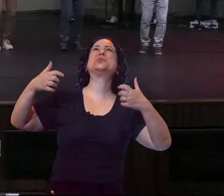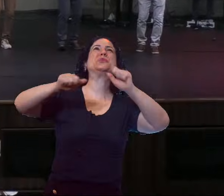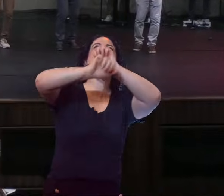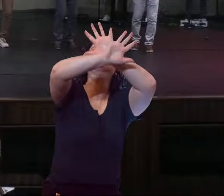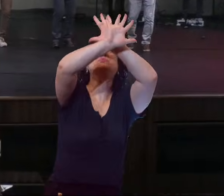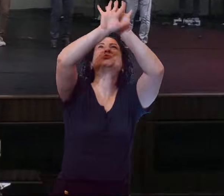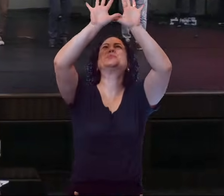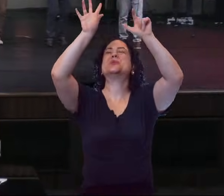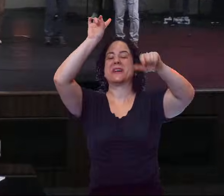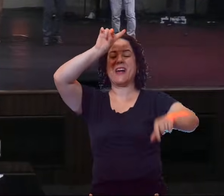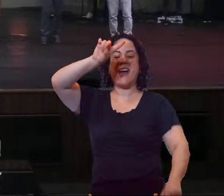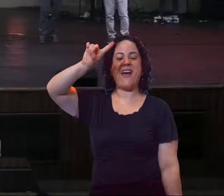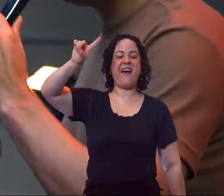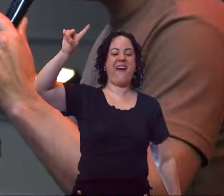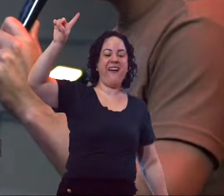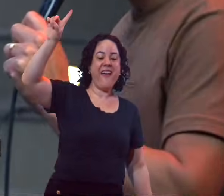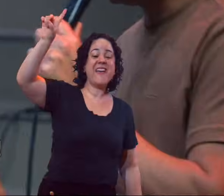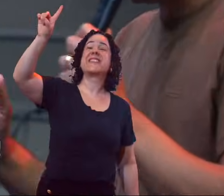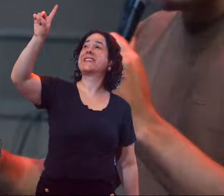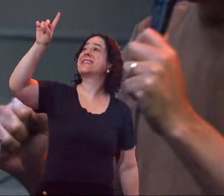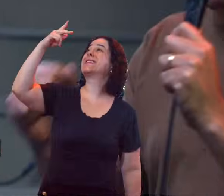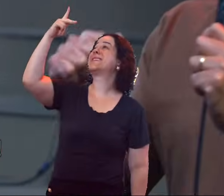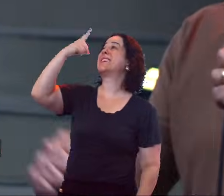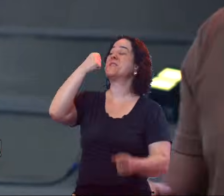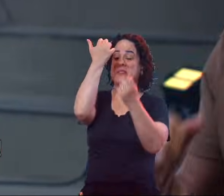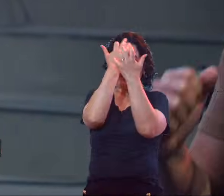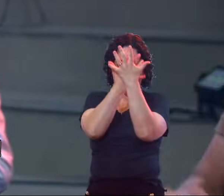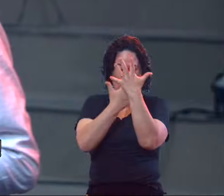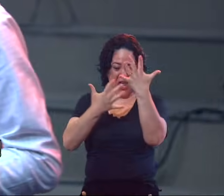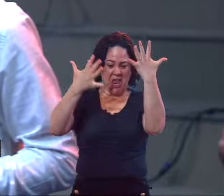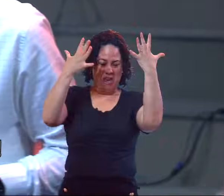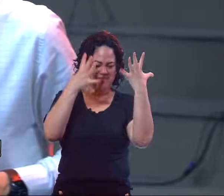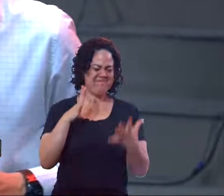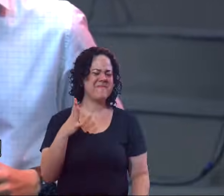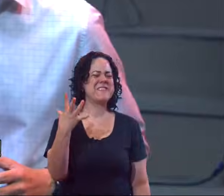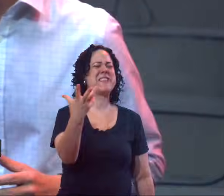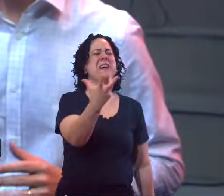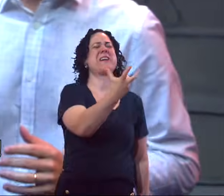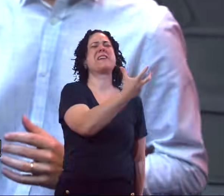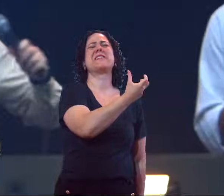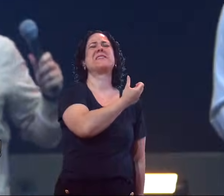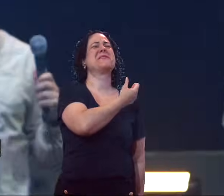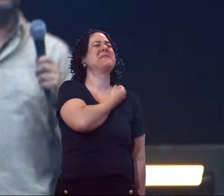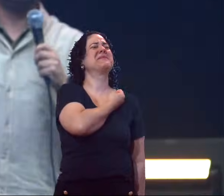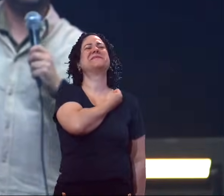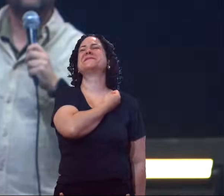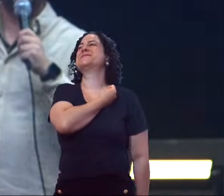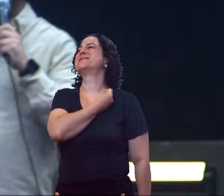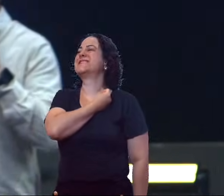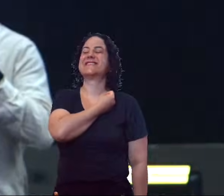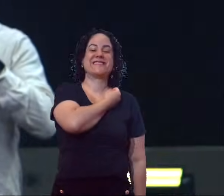Glorioso dia, teu sangue me resgatou.